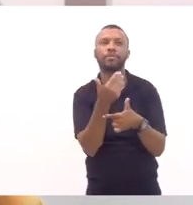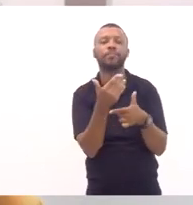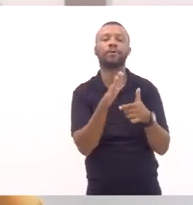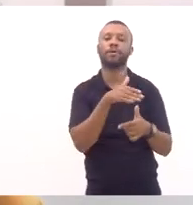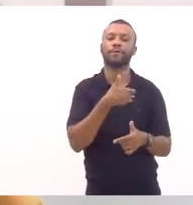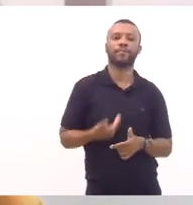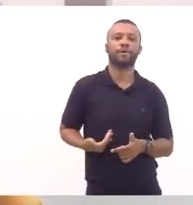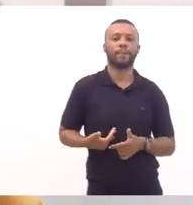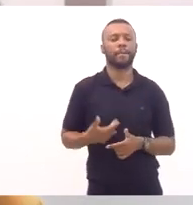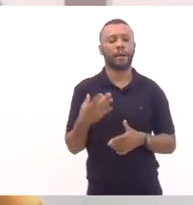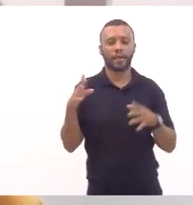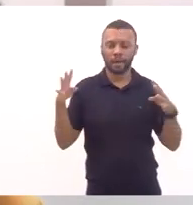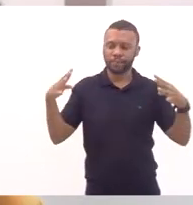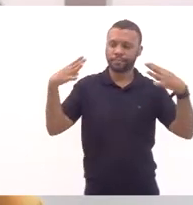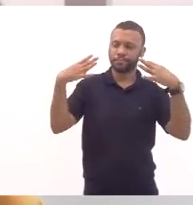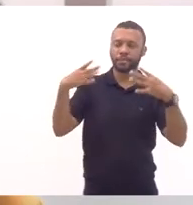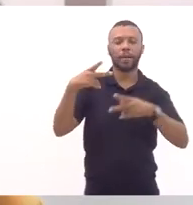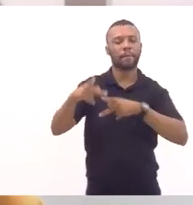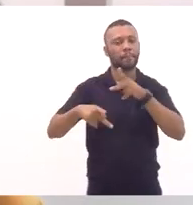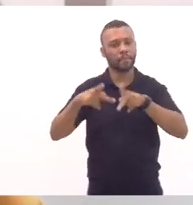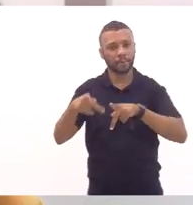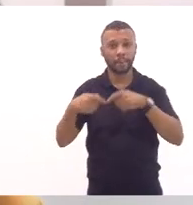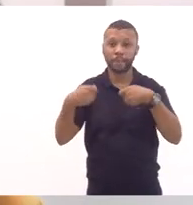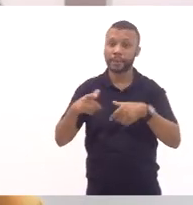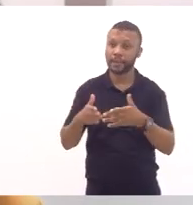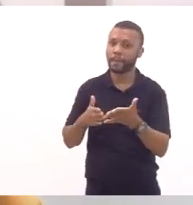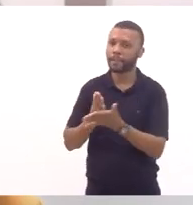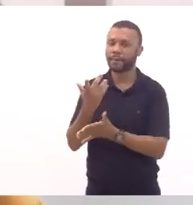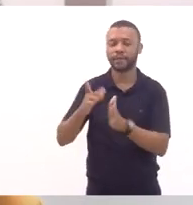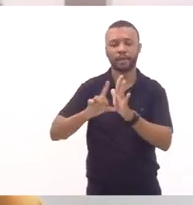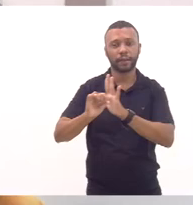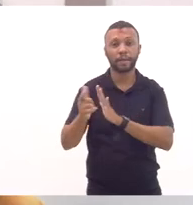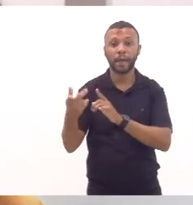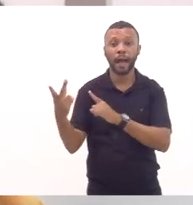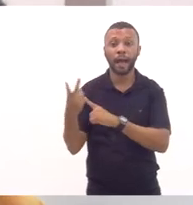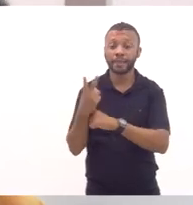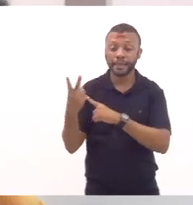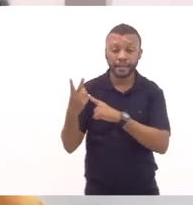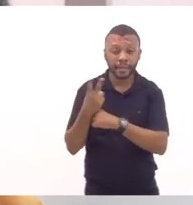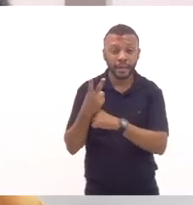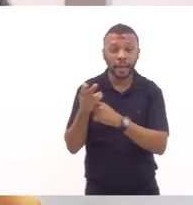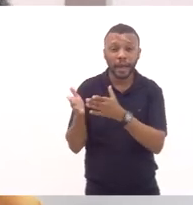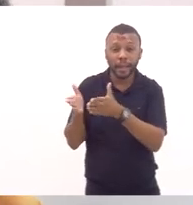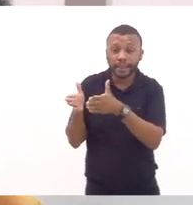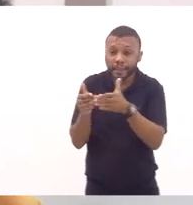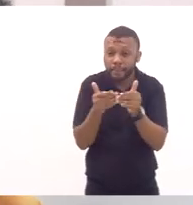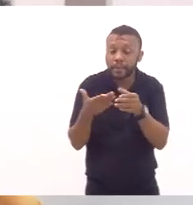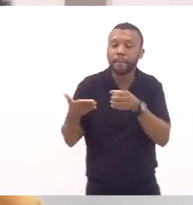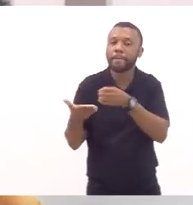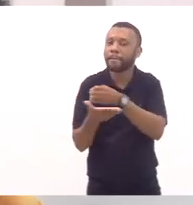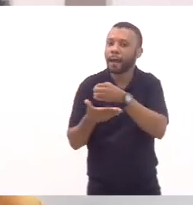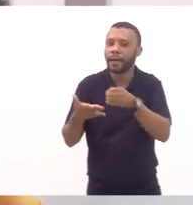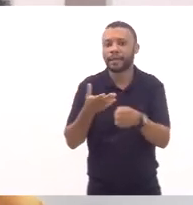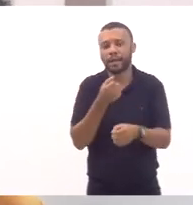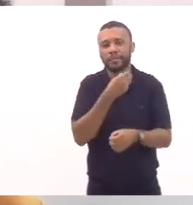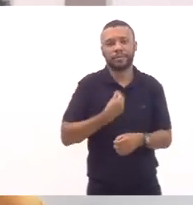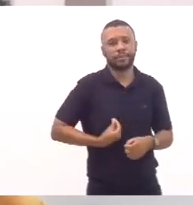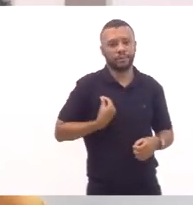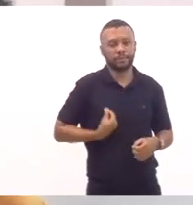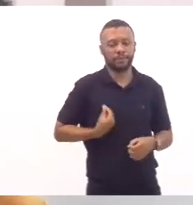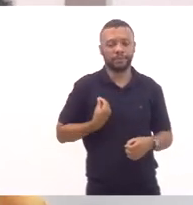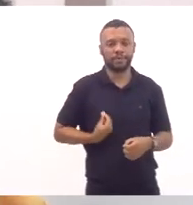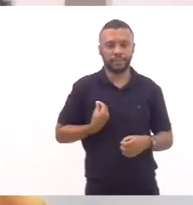ouvir a população que precisa dessa lei para poder atender demandas básicas de sobrevivência. É uma questão de